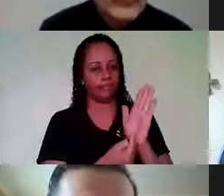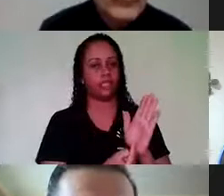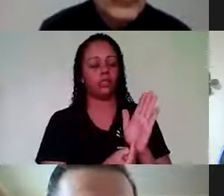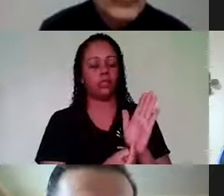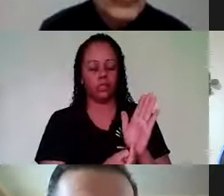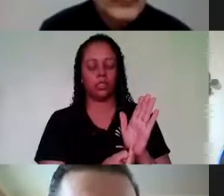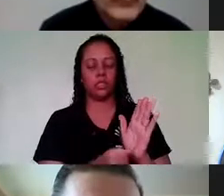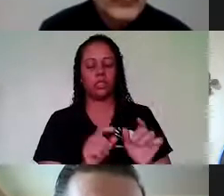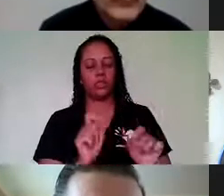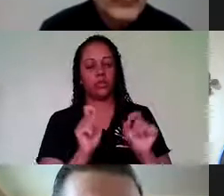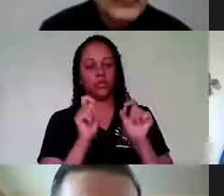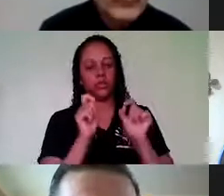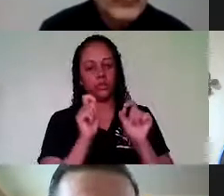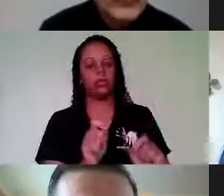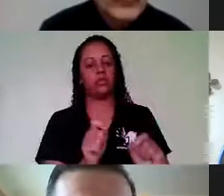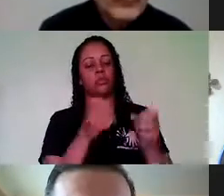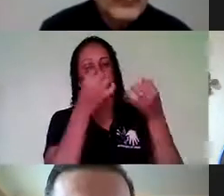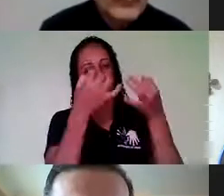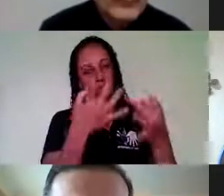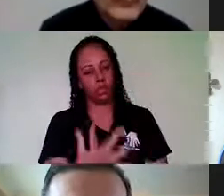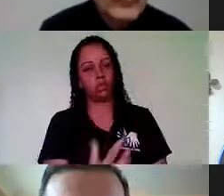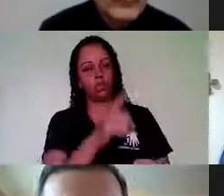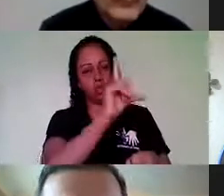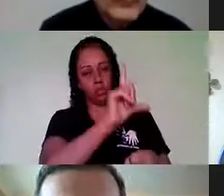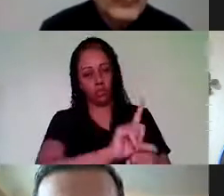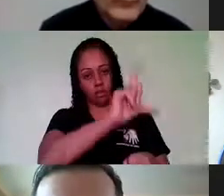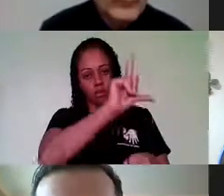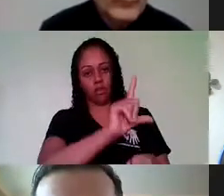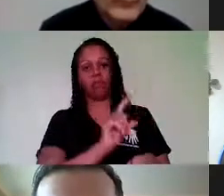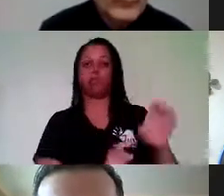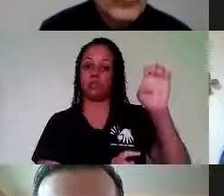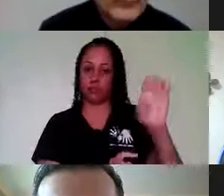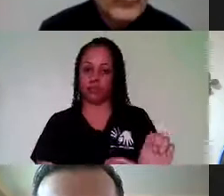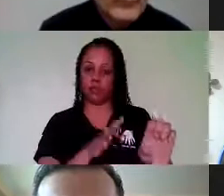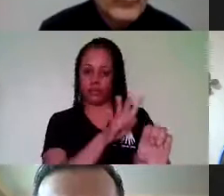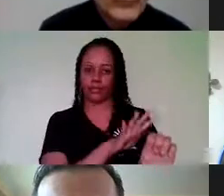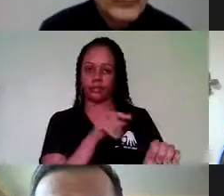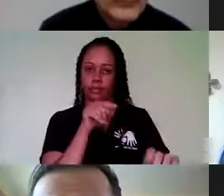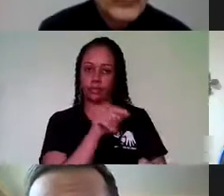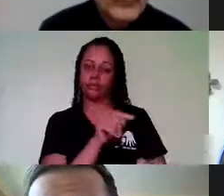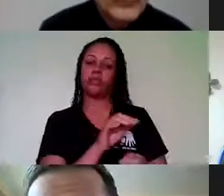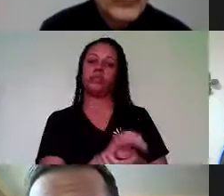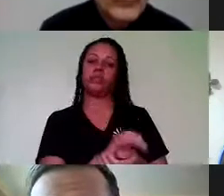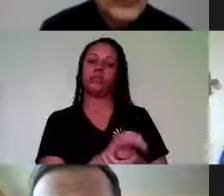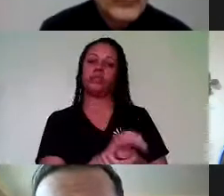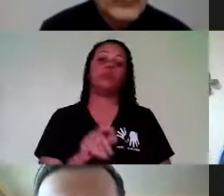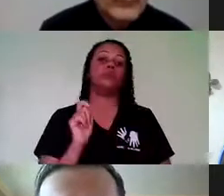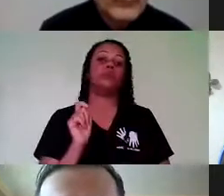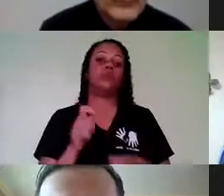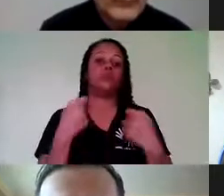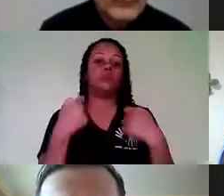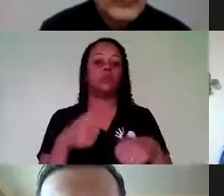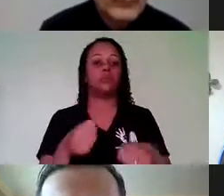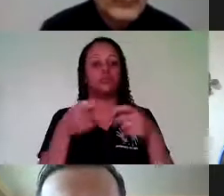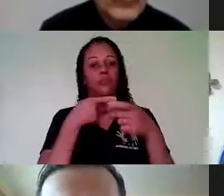para essa liderança, né, que é o que eu gostaria também de falar para os sindicatos, para os líderes sindicais, é que a gente precisa de maior visibilidade,